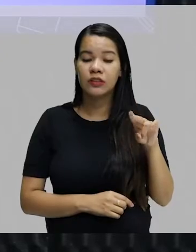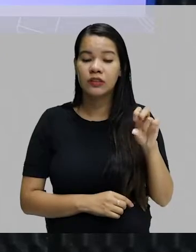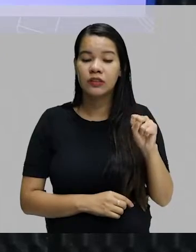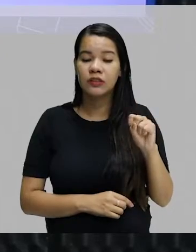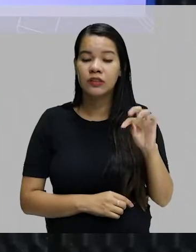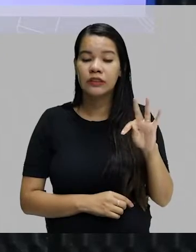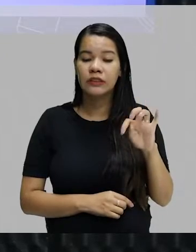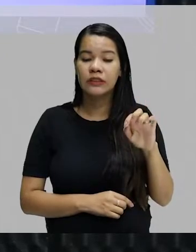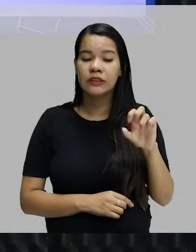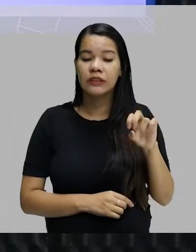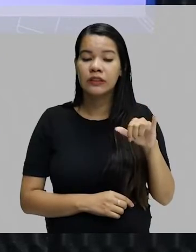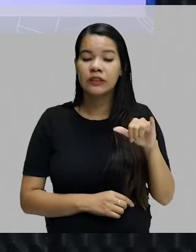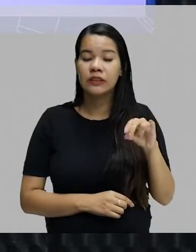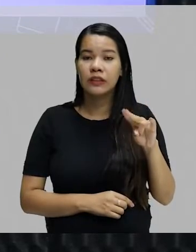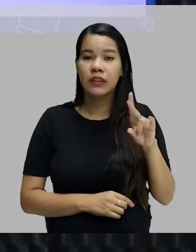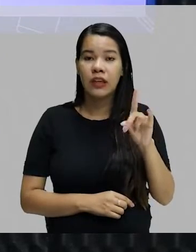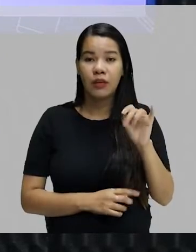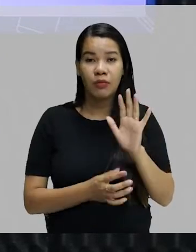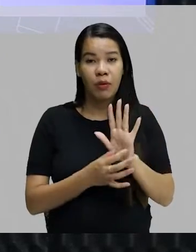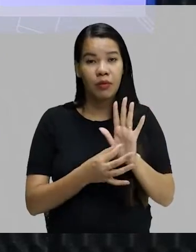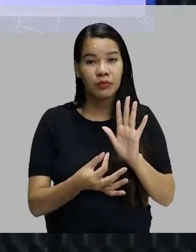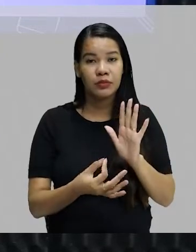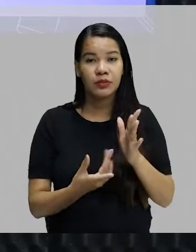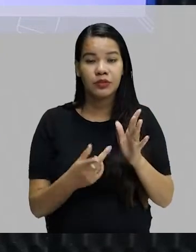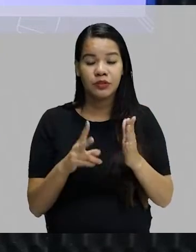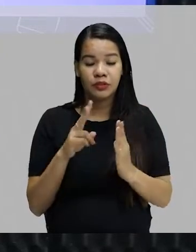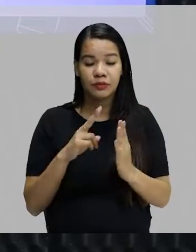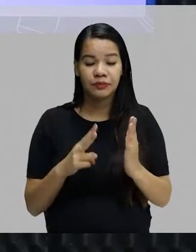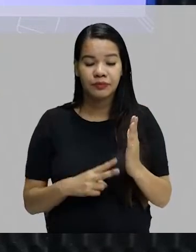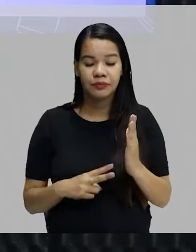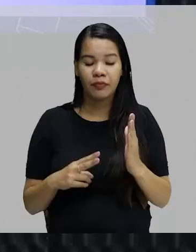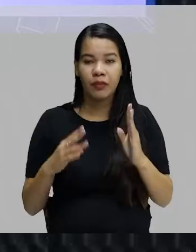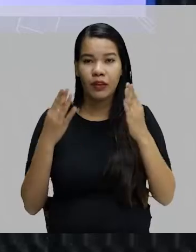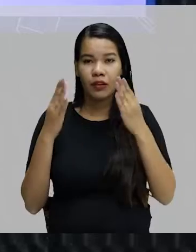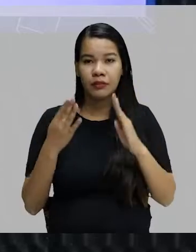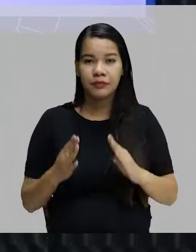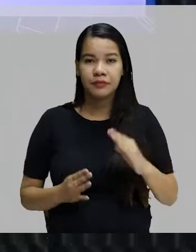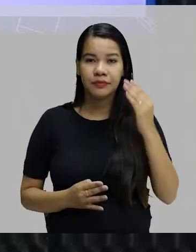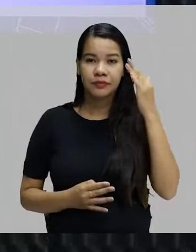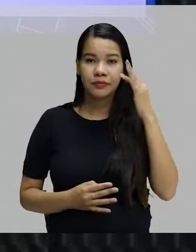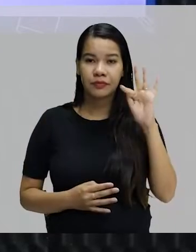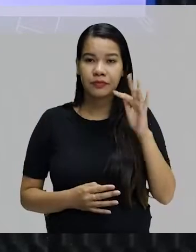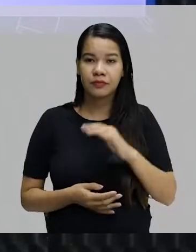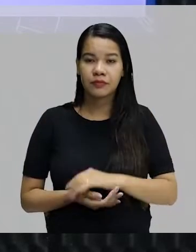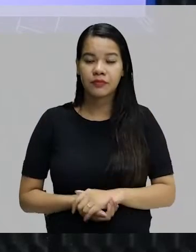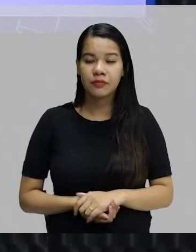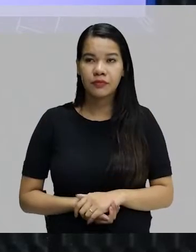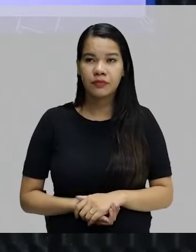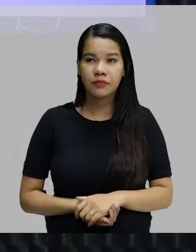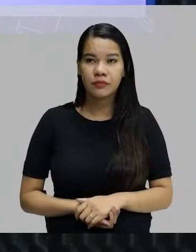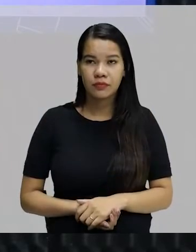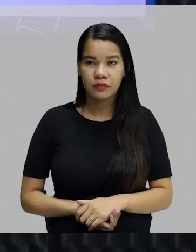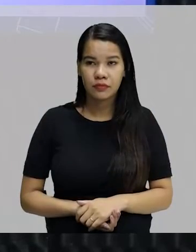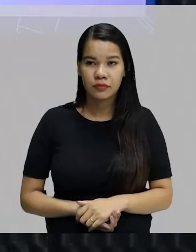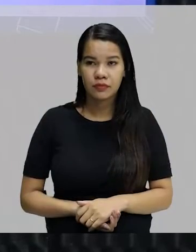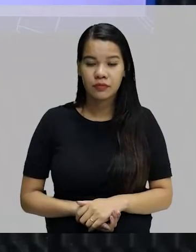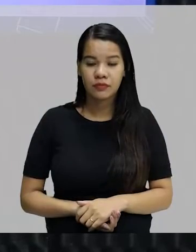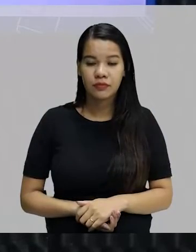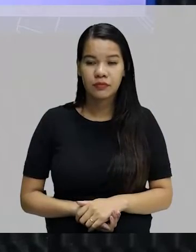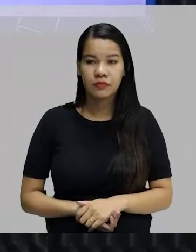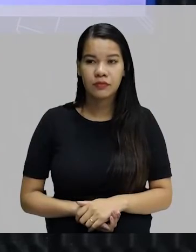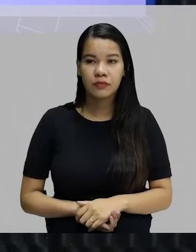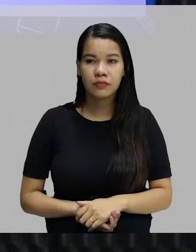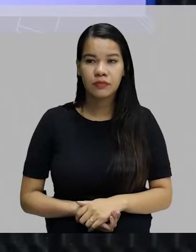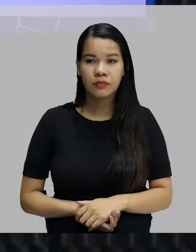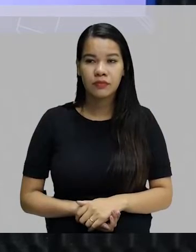de leitura dentro da filosofia analítica. Claro que nós temos aí outros autores, Frege, Rassel, mas o Wittgenstein é um dos que traz